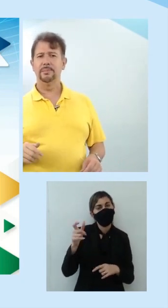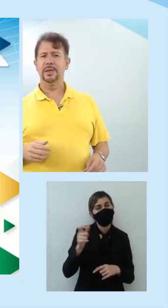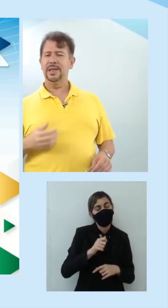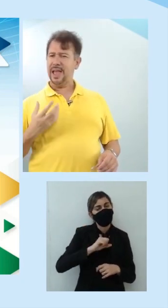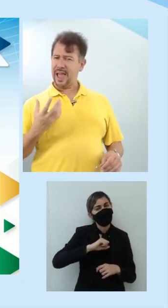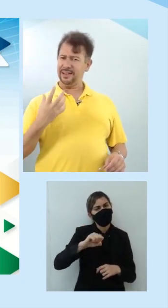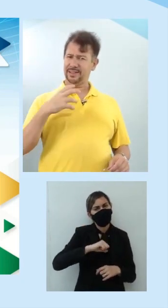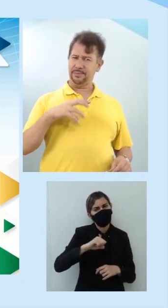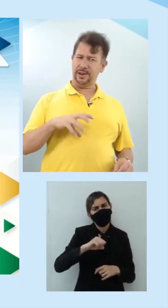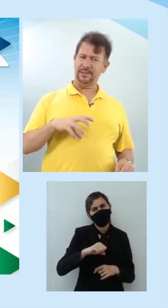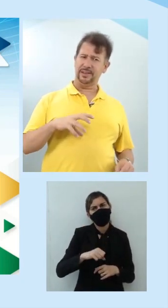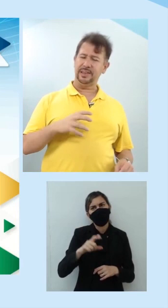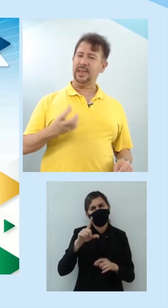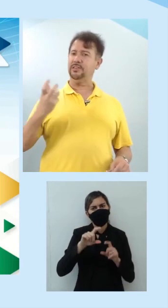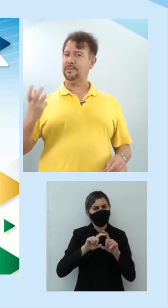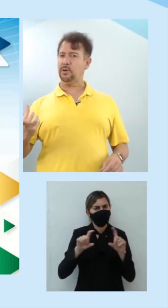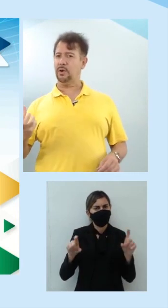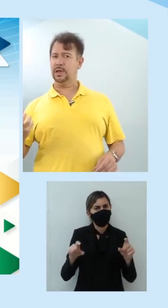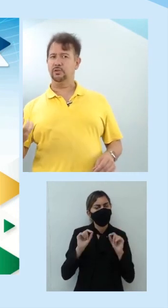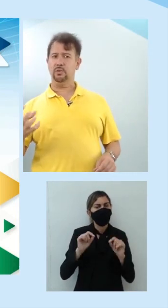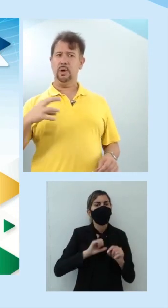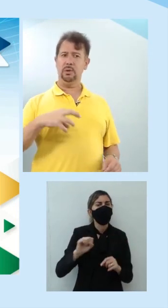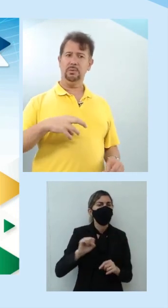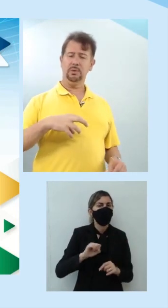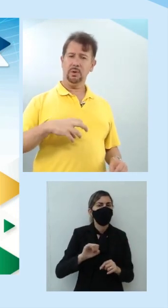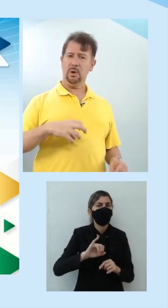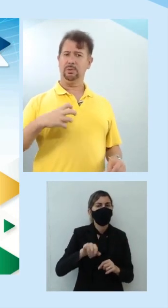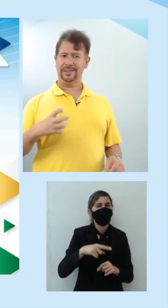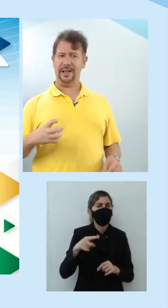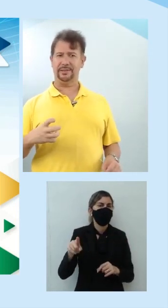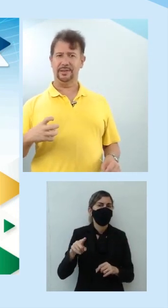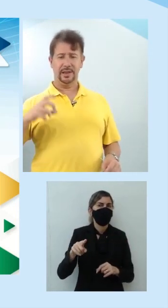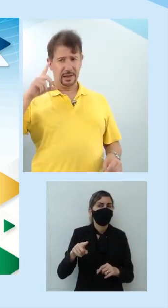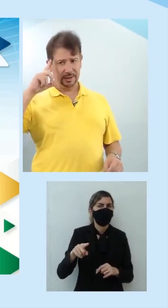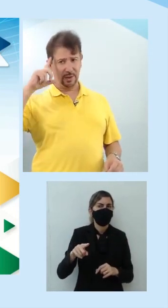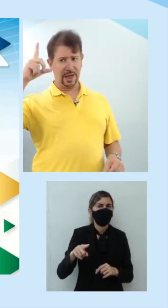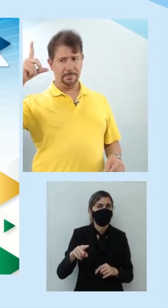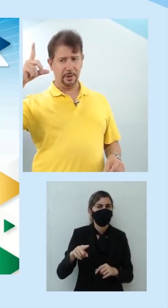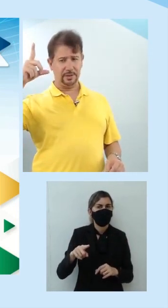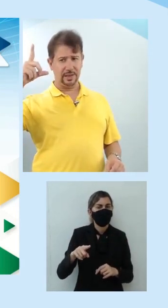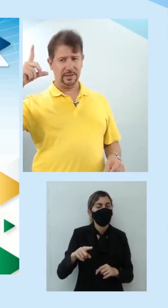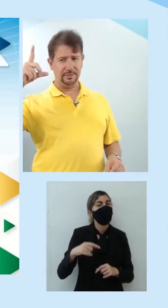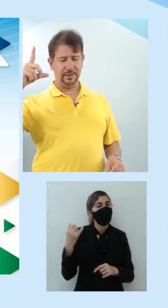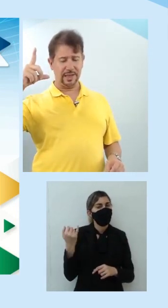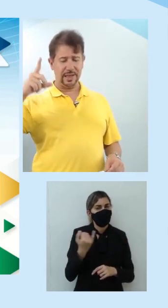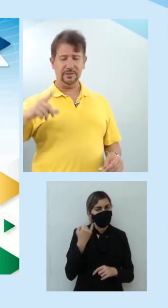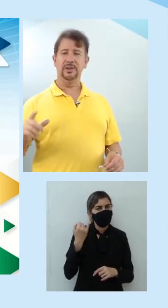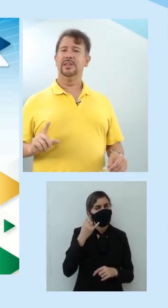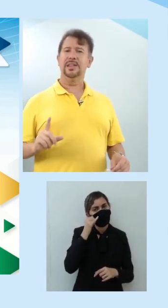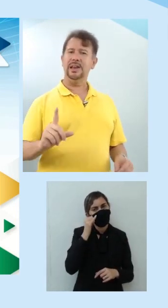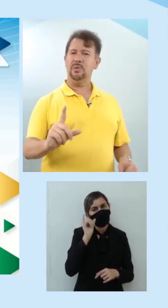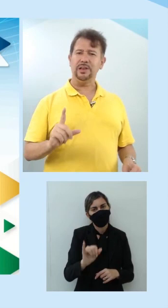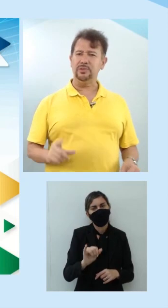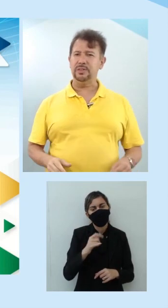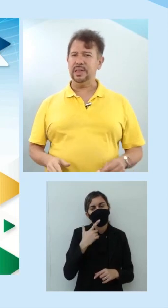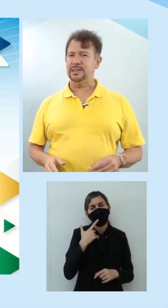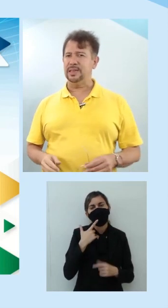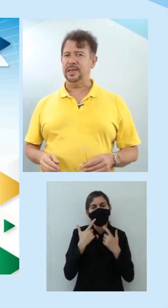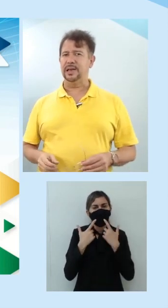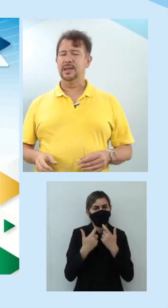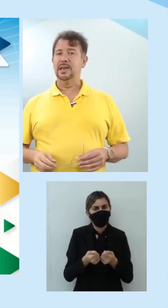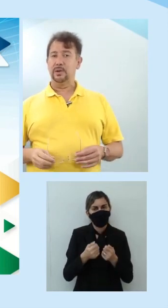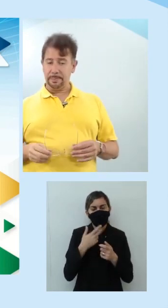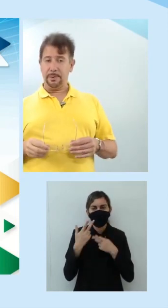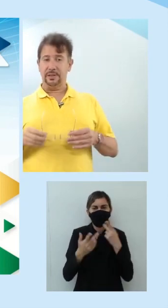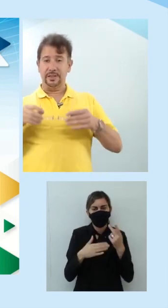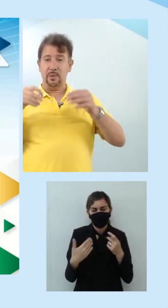correndo. Esta frase aqui, quem estava correndo, João ou o táxi? Então, é importante evitar isso na linguagem do dia a